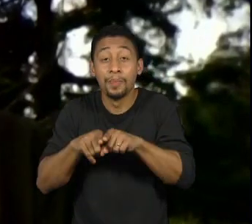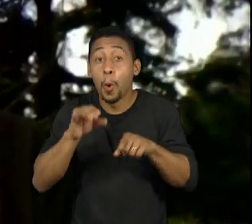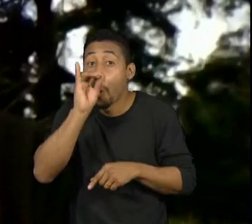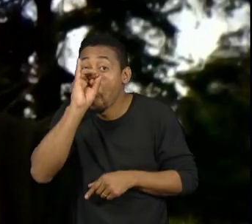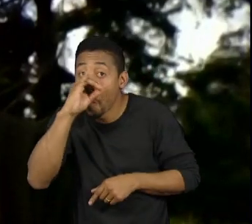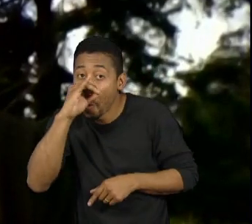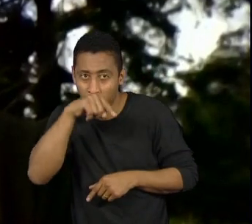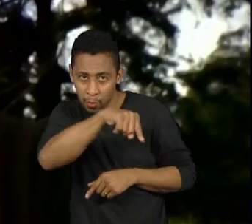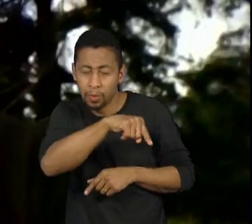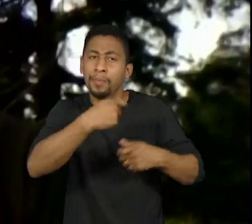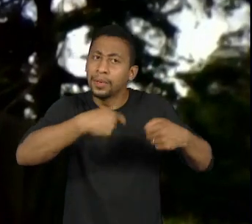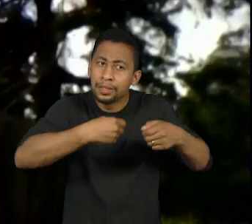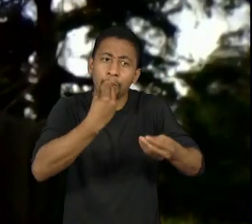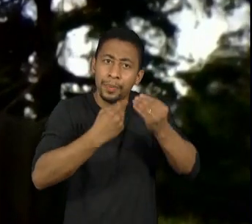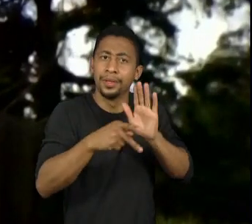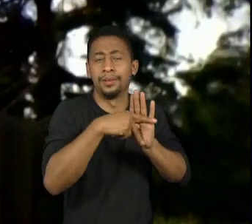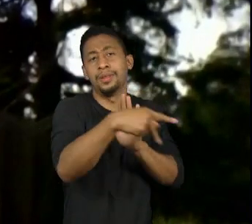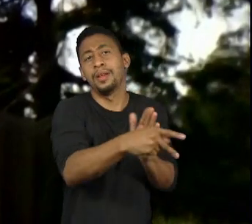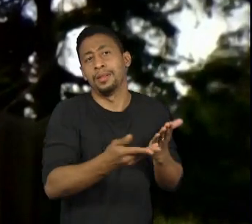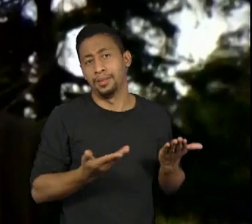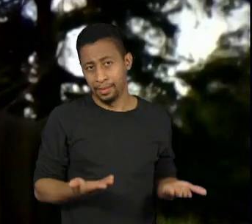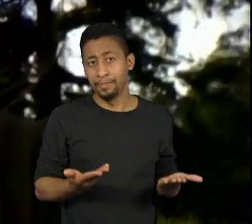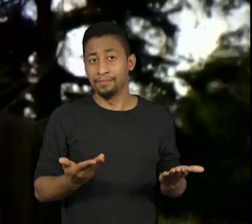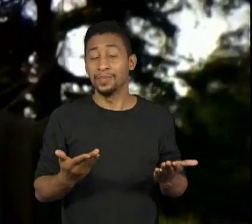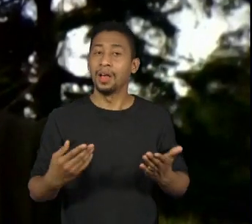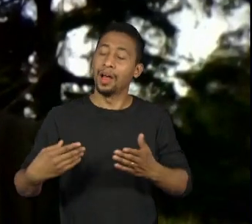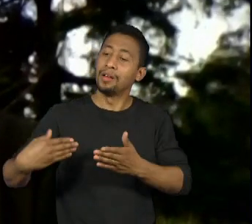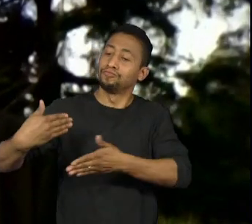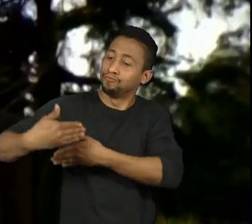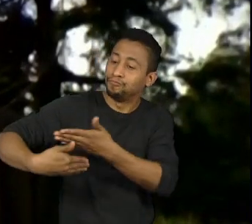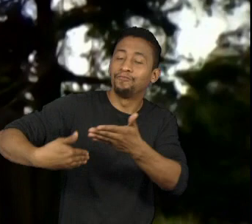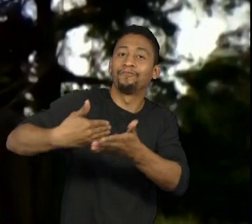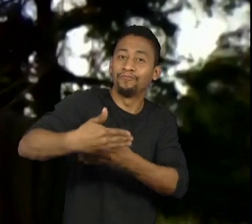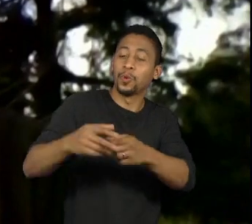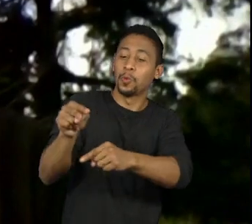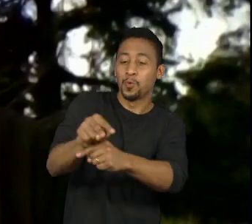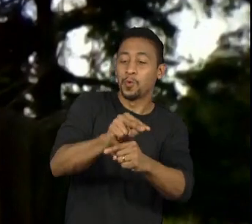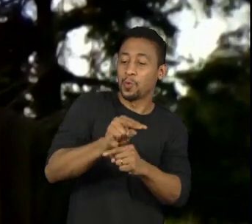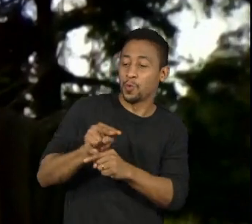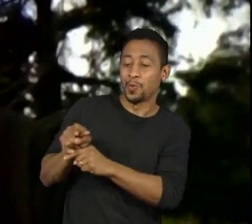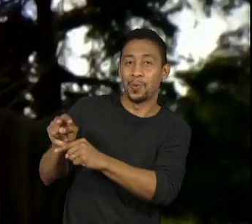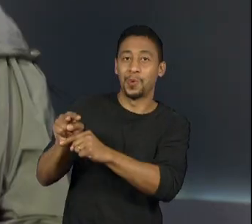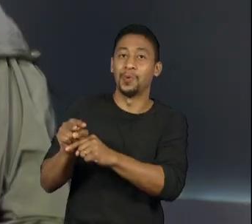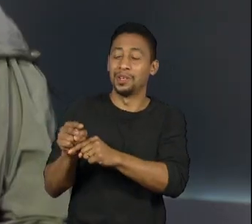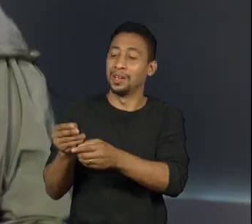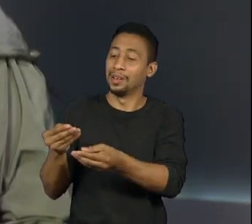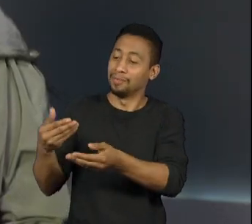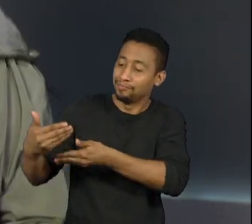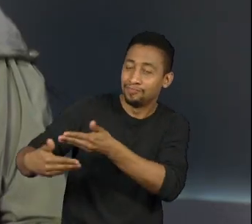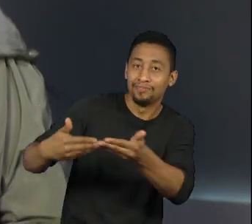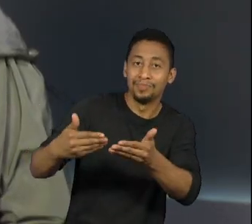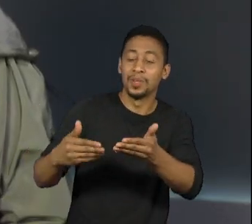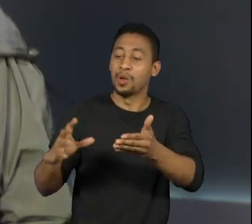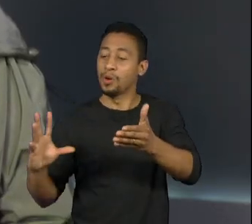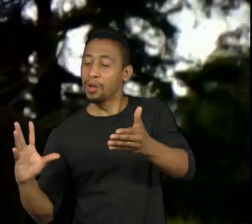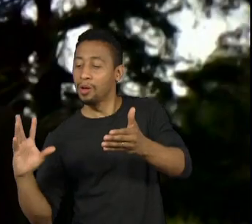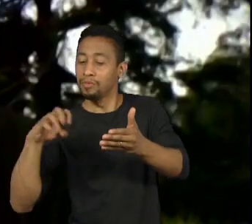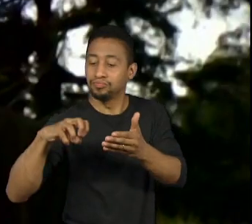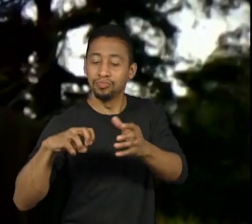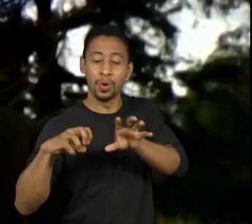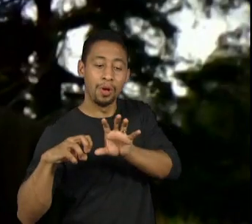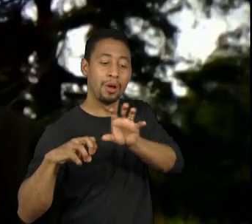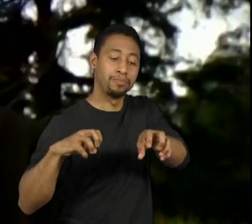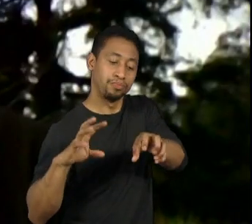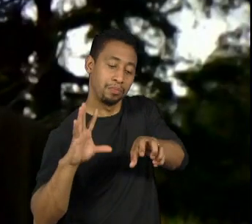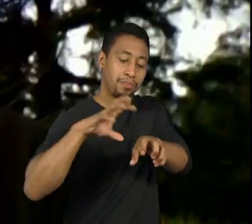seu alimento. Então, isso é uma cadeia que sustenta uma espécie de topo de cadeia alimentar aqui no santuário. A gente